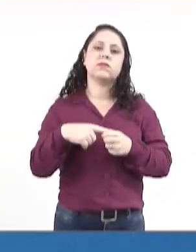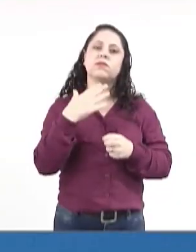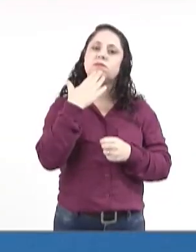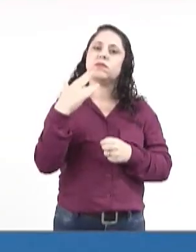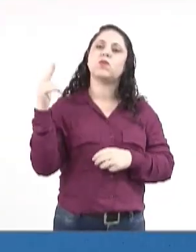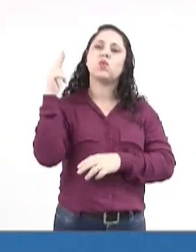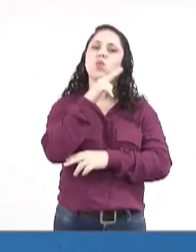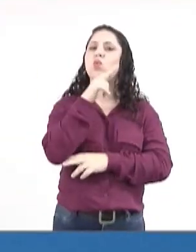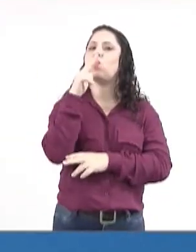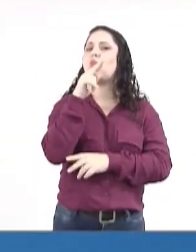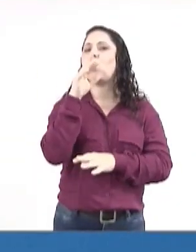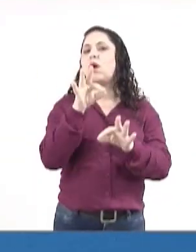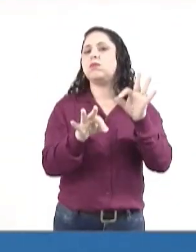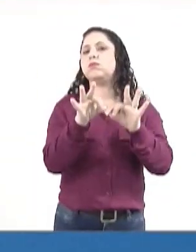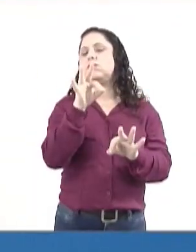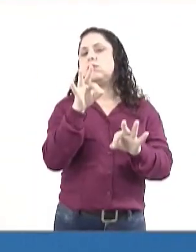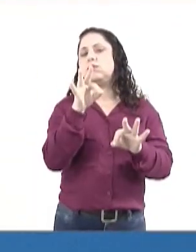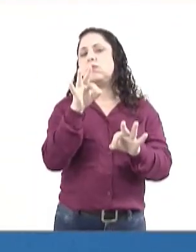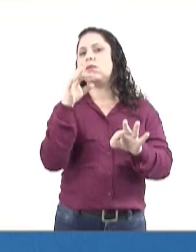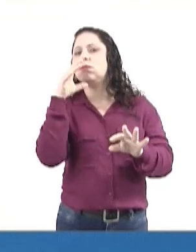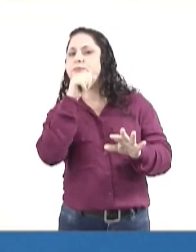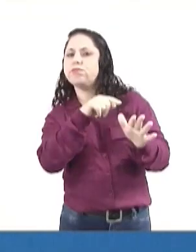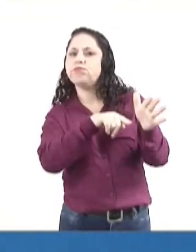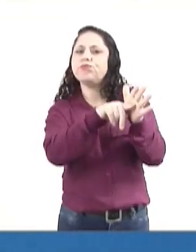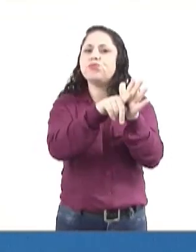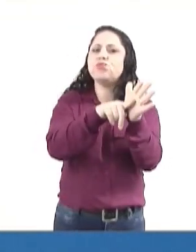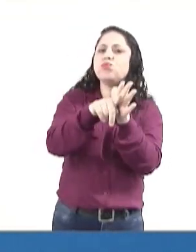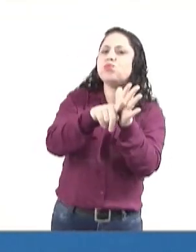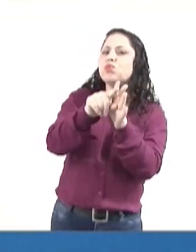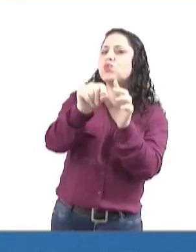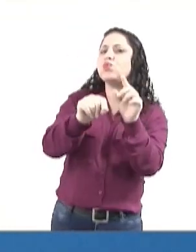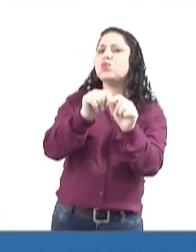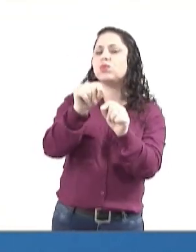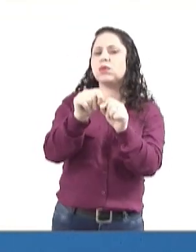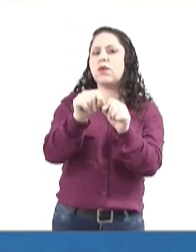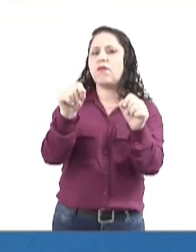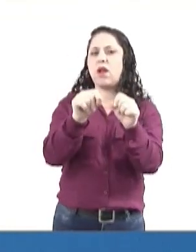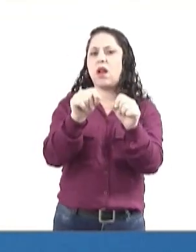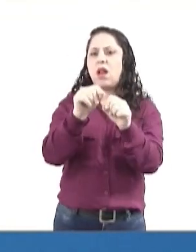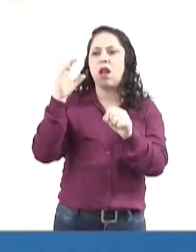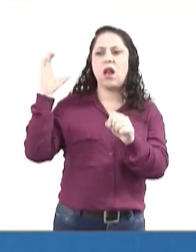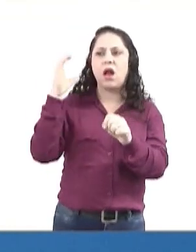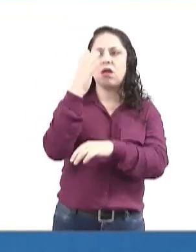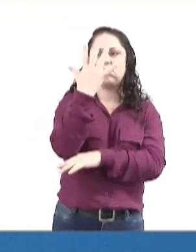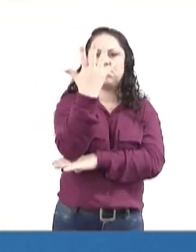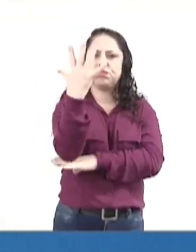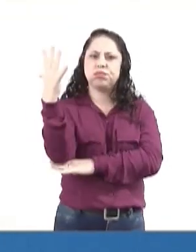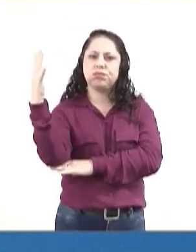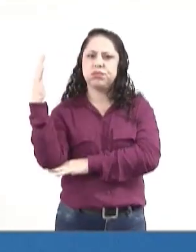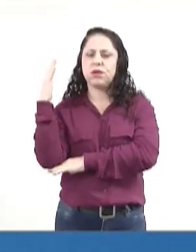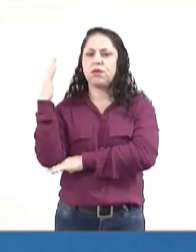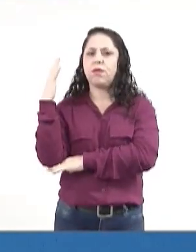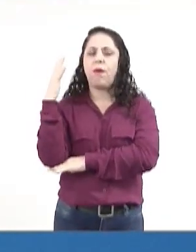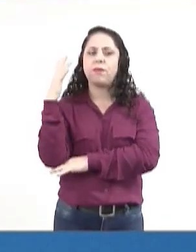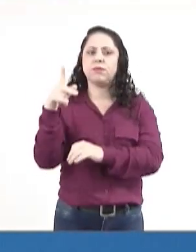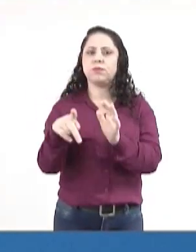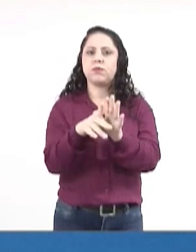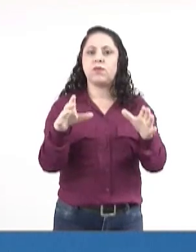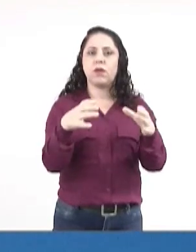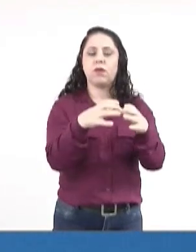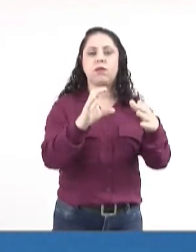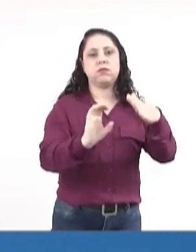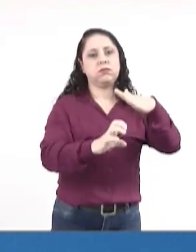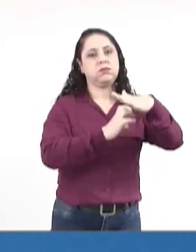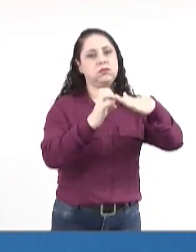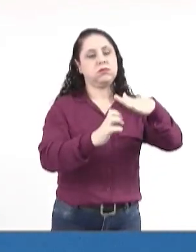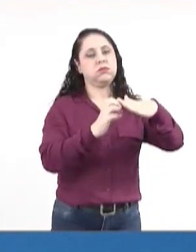Solicitando providências cabíveis visando a apuração de suposto cometimento de crime ambiental por parte da